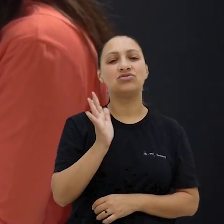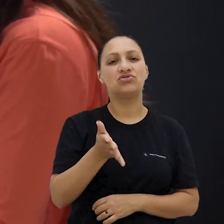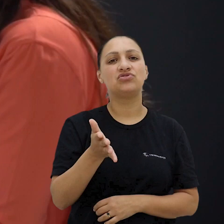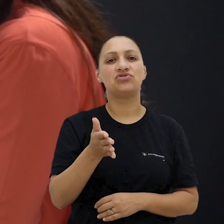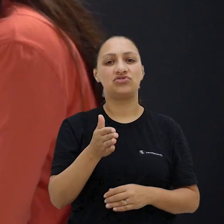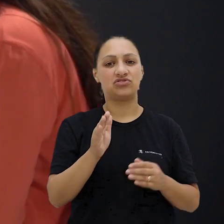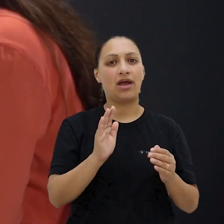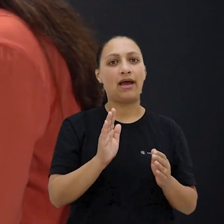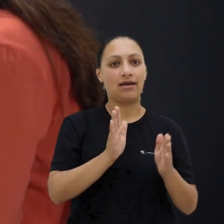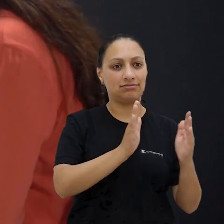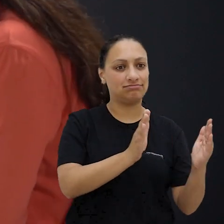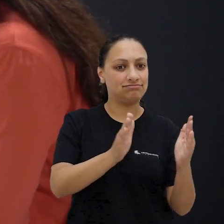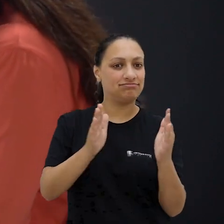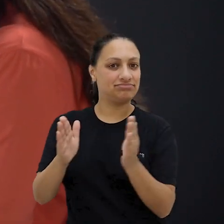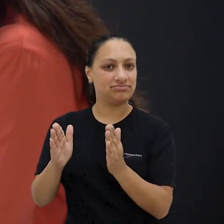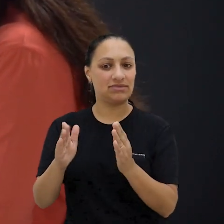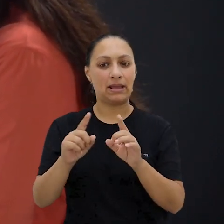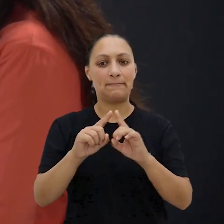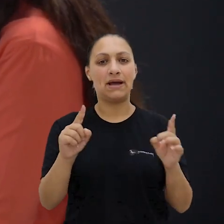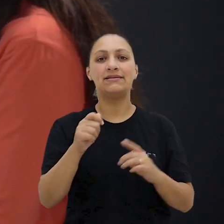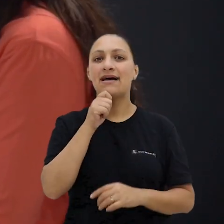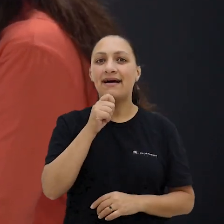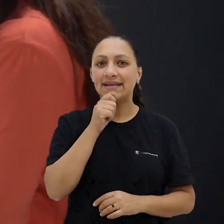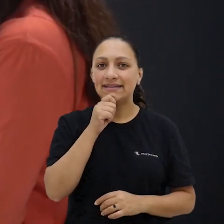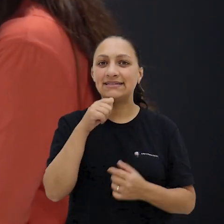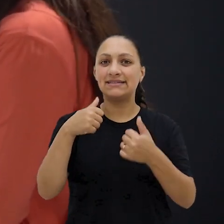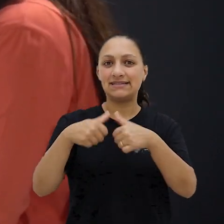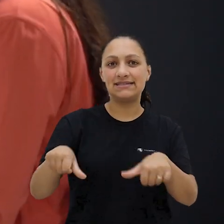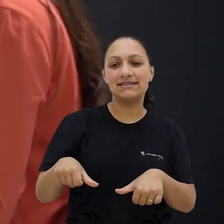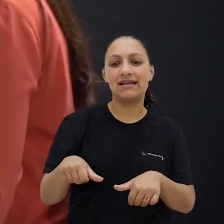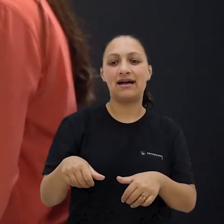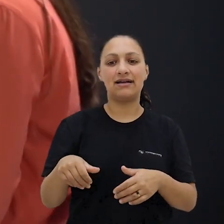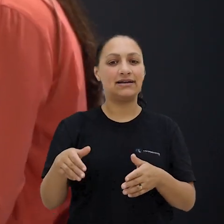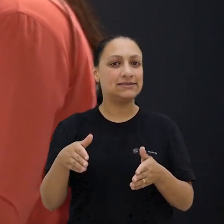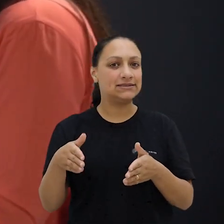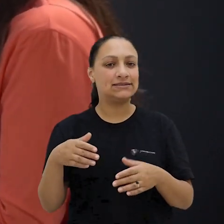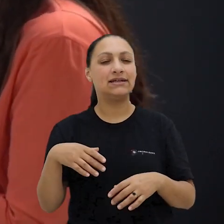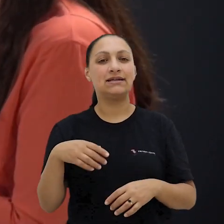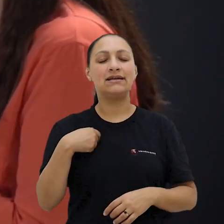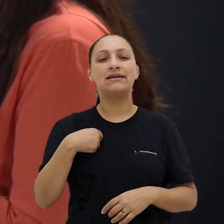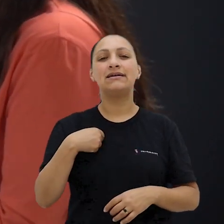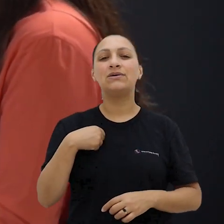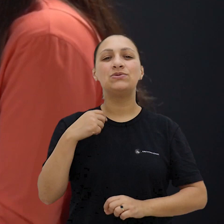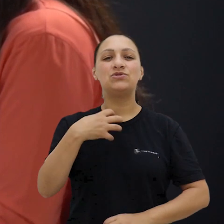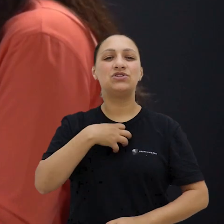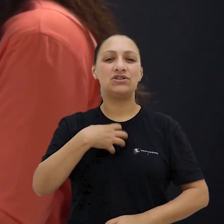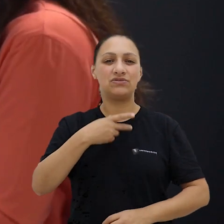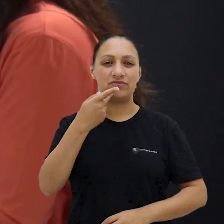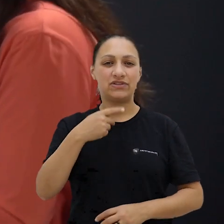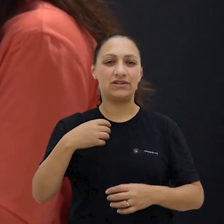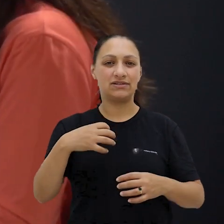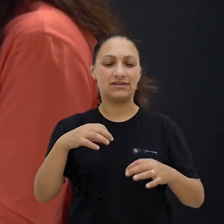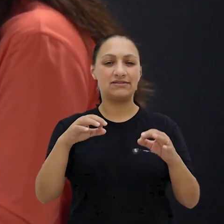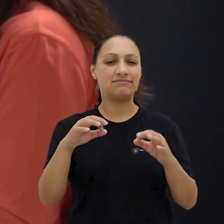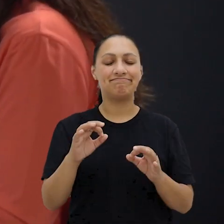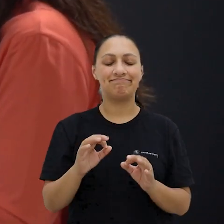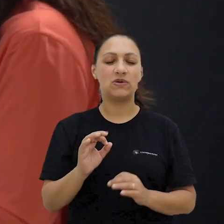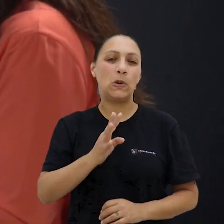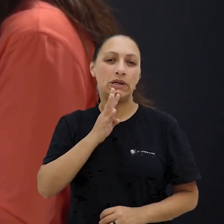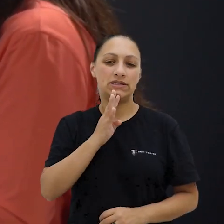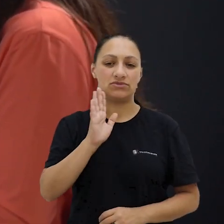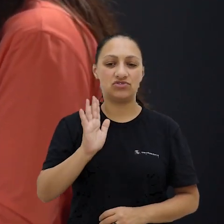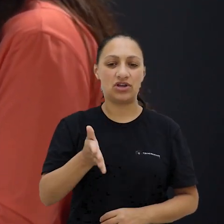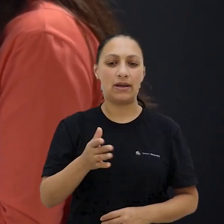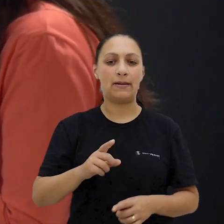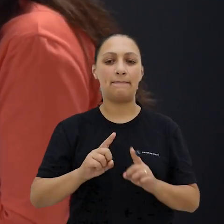mas ainda está no Bem colocado. Não, essa é uma expressão conhecida, assim, Sim. que é realmente no momento de